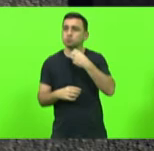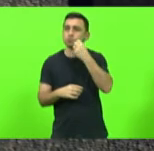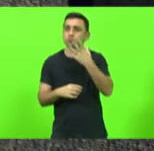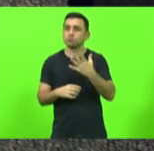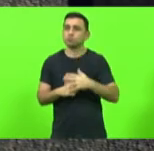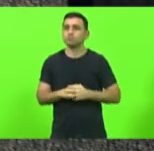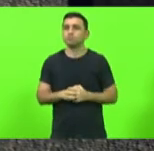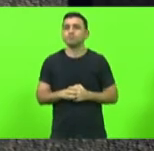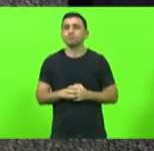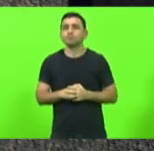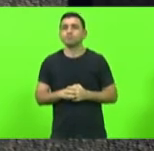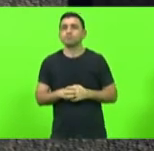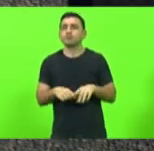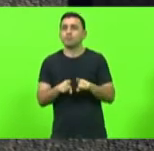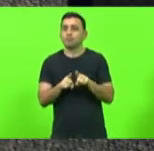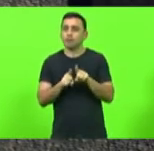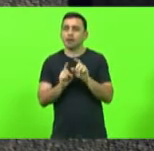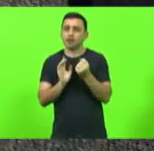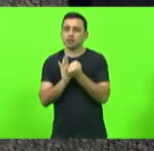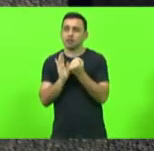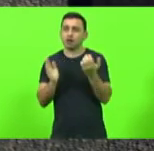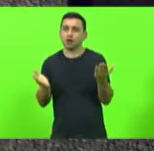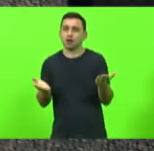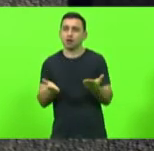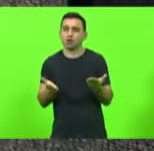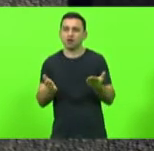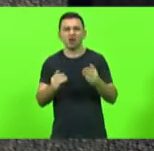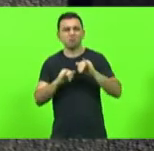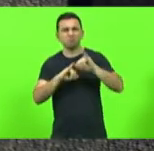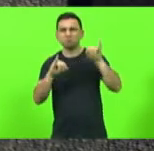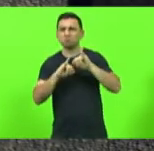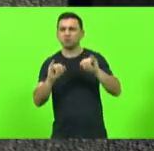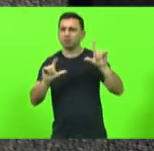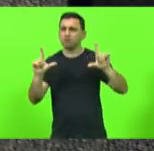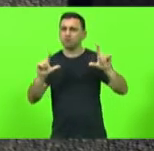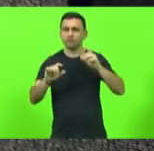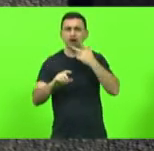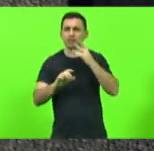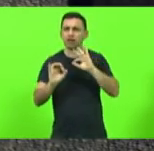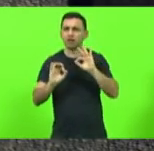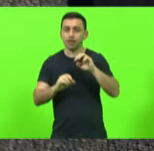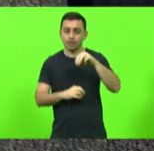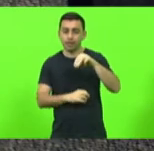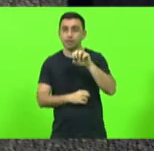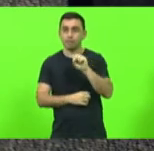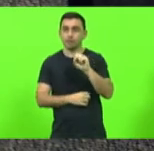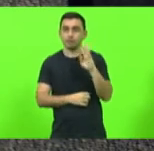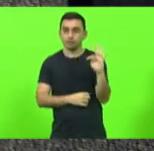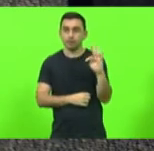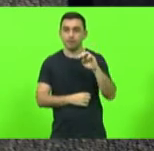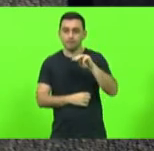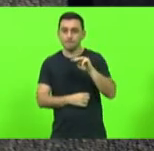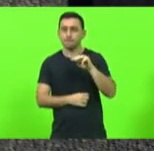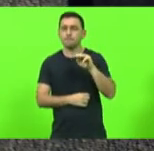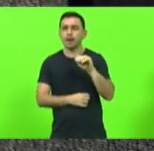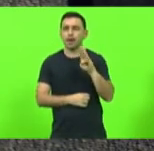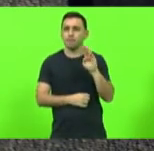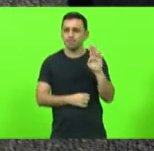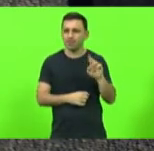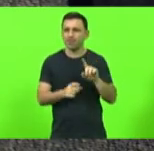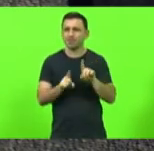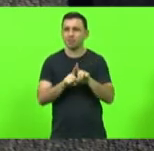aqui também, porque não se fala, a imprensa não fala isso, mas o MST, o MAB e a agricultura